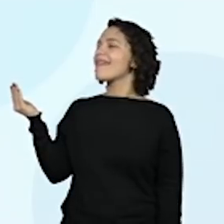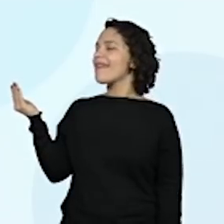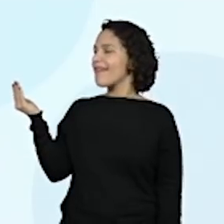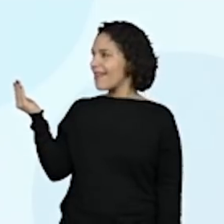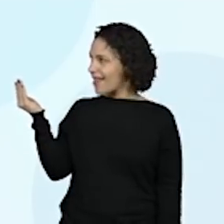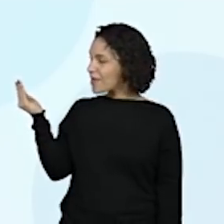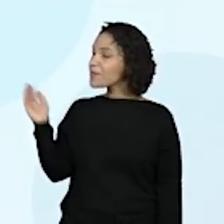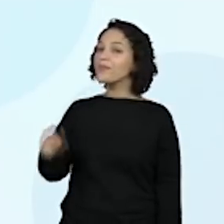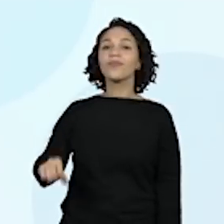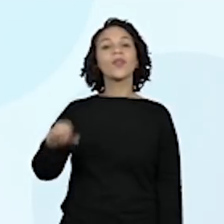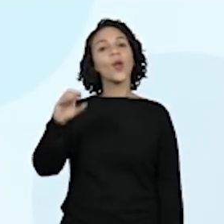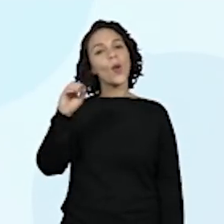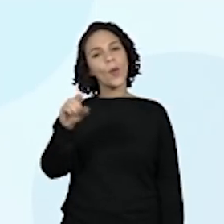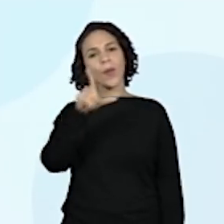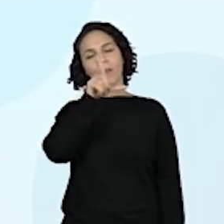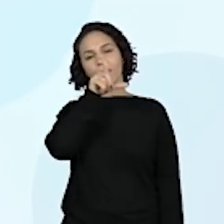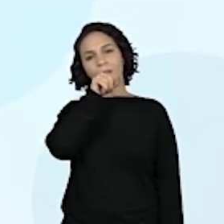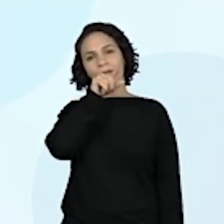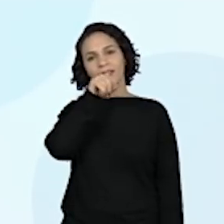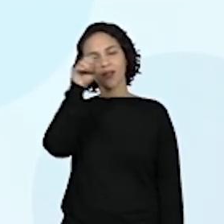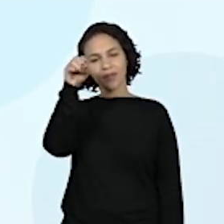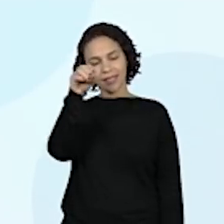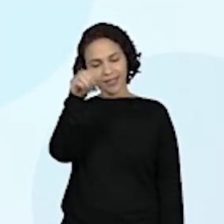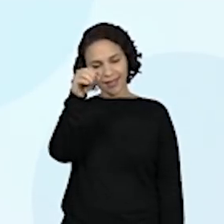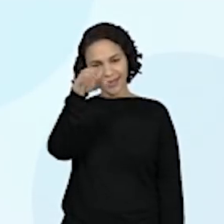O Pássaro Encantado.